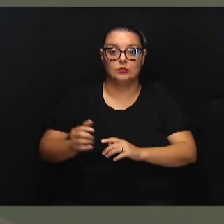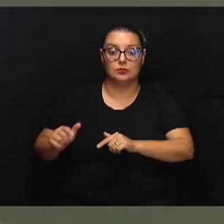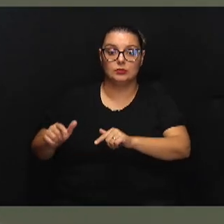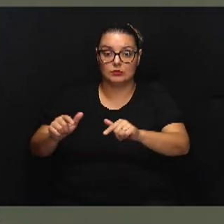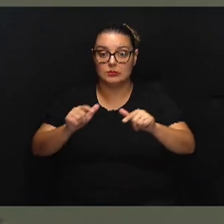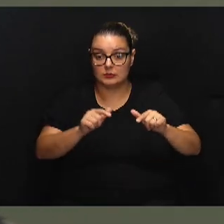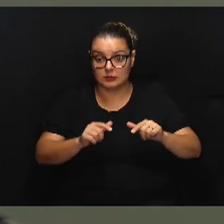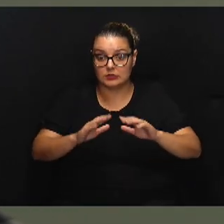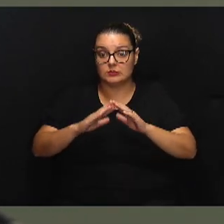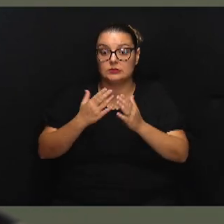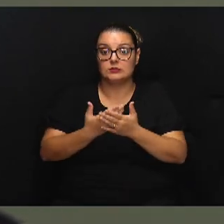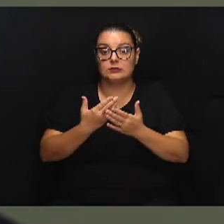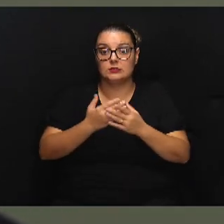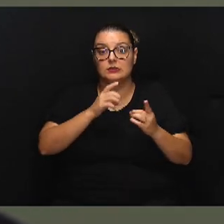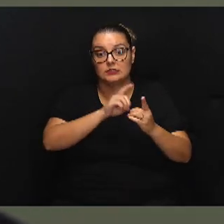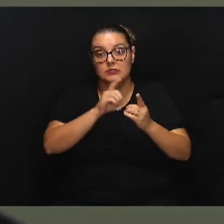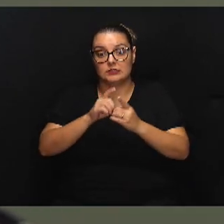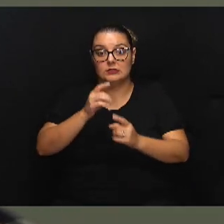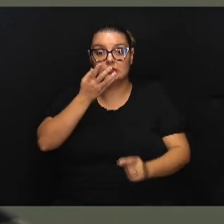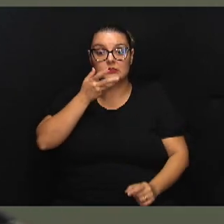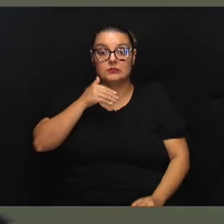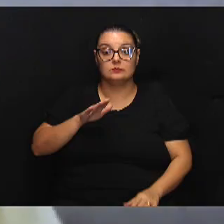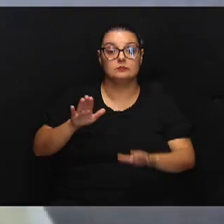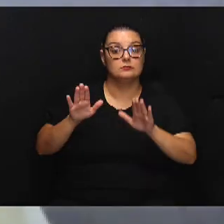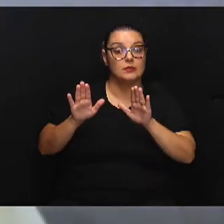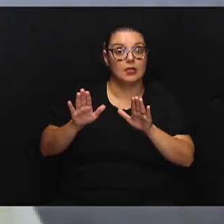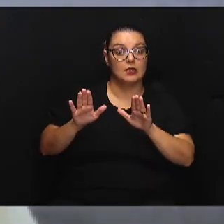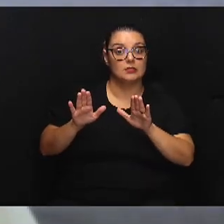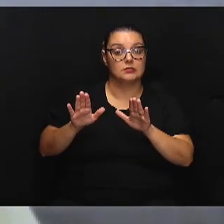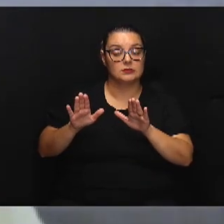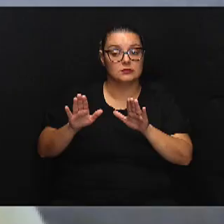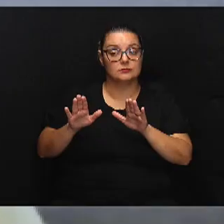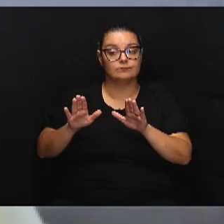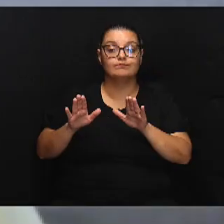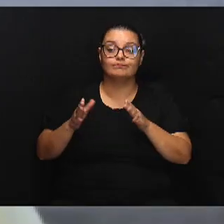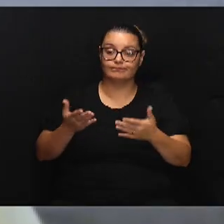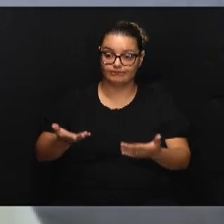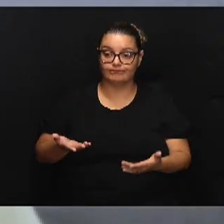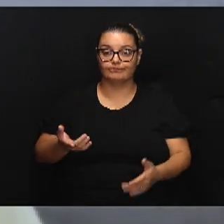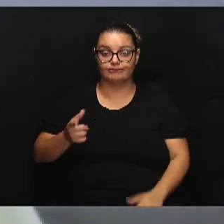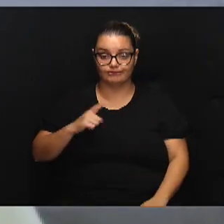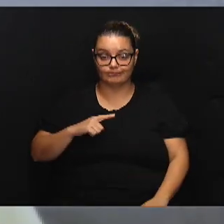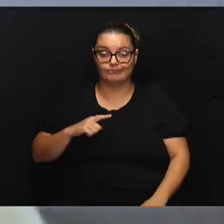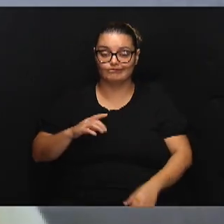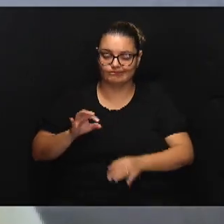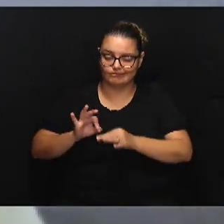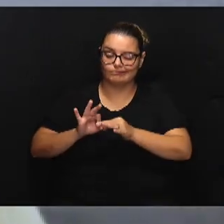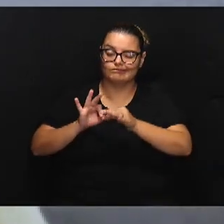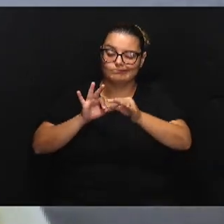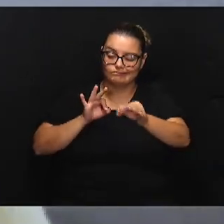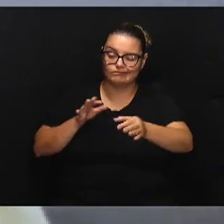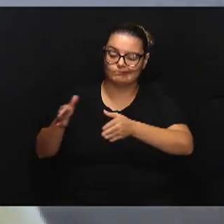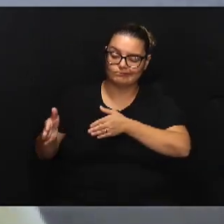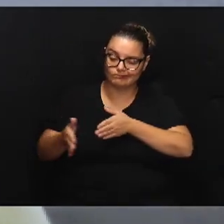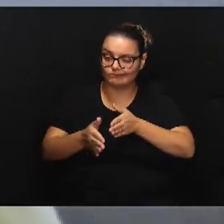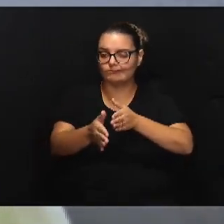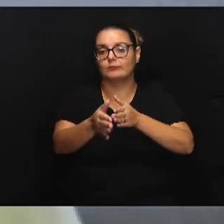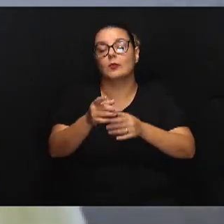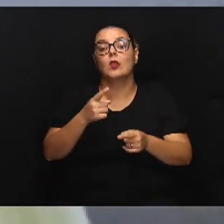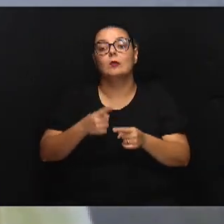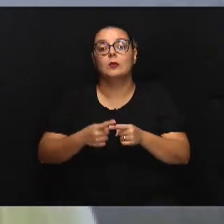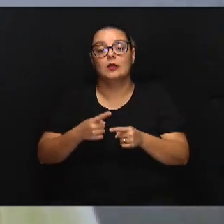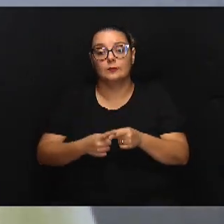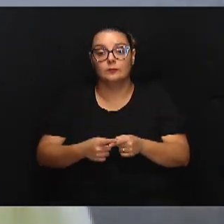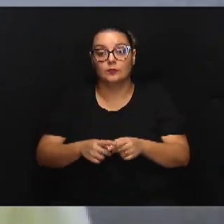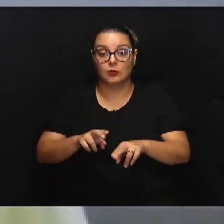escola para atender essa criança. Mas ainda nós temos uma caminhada pela frente. Porque, por isso